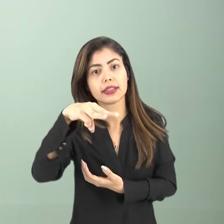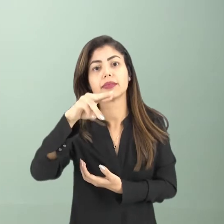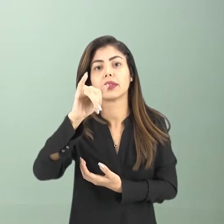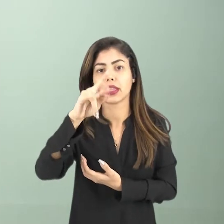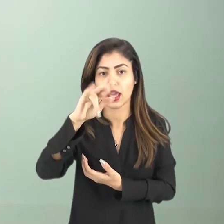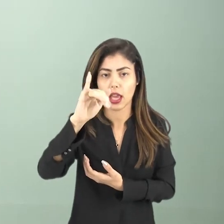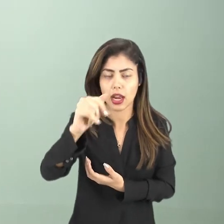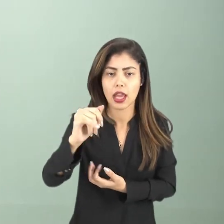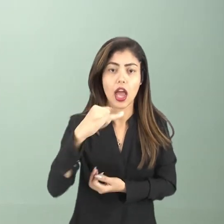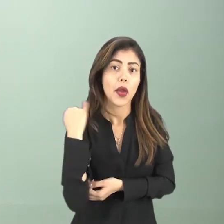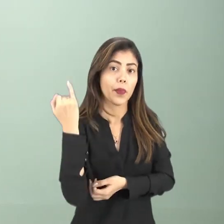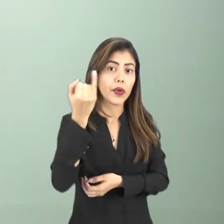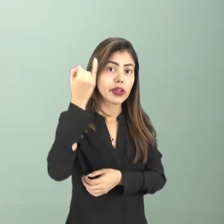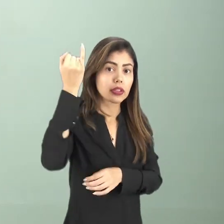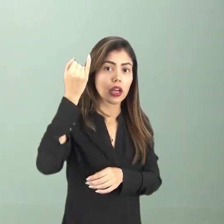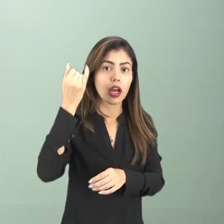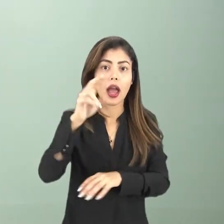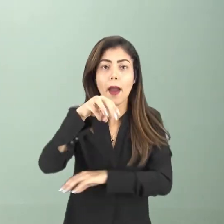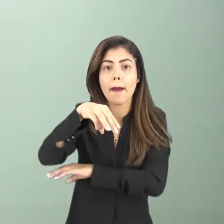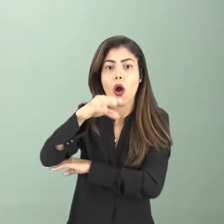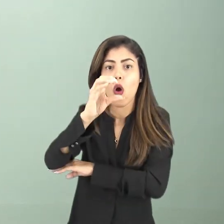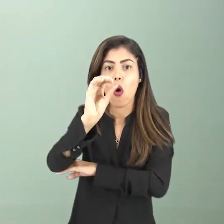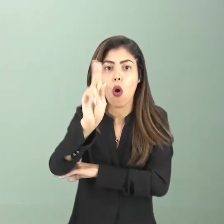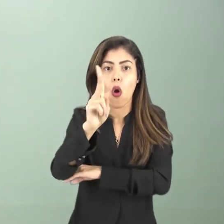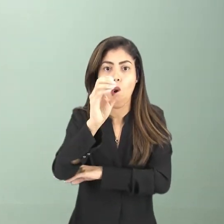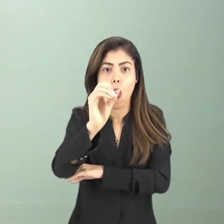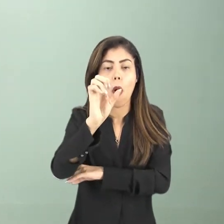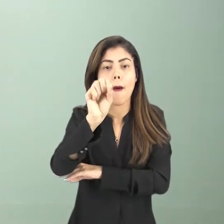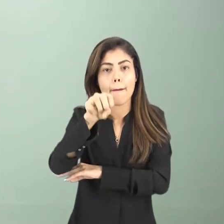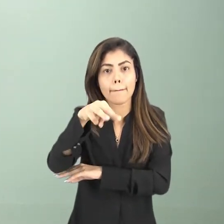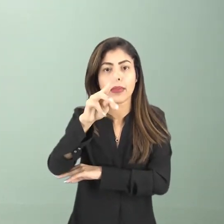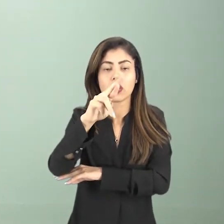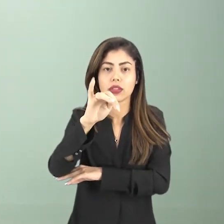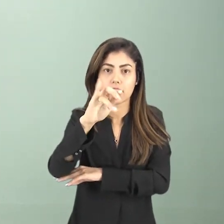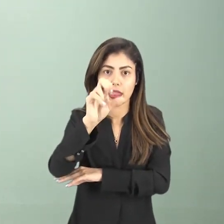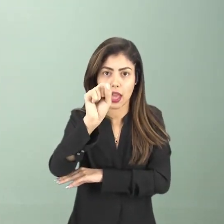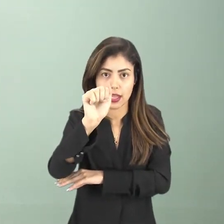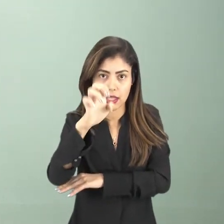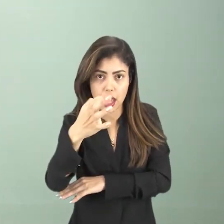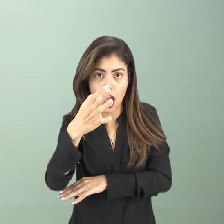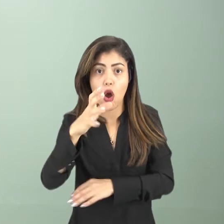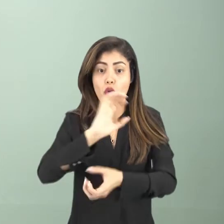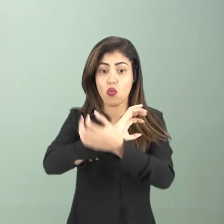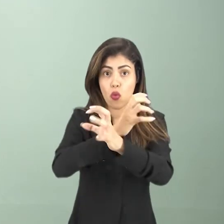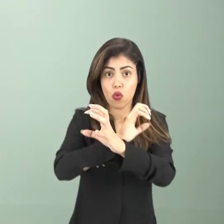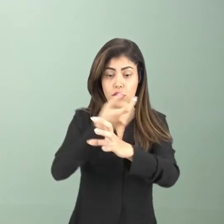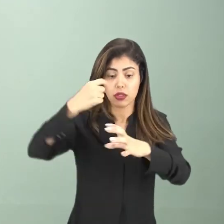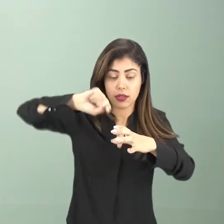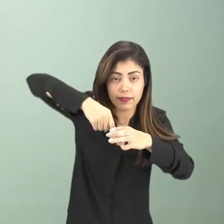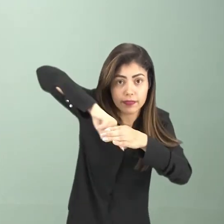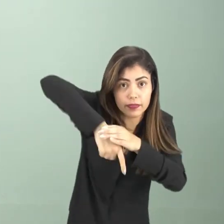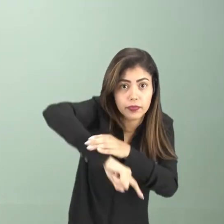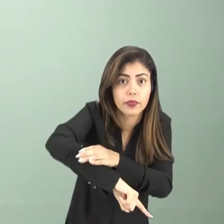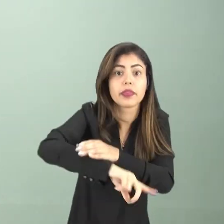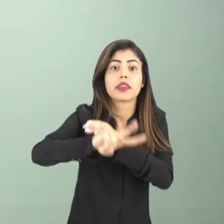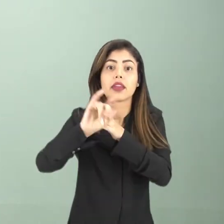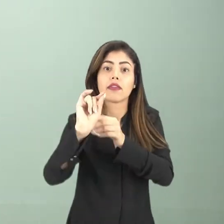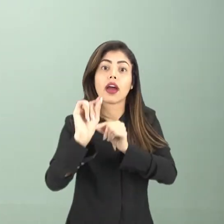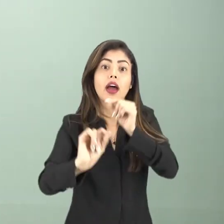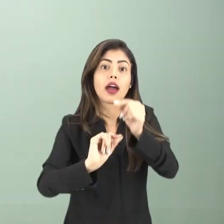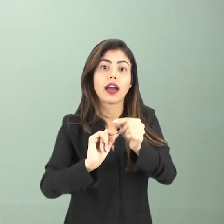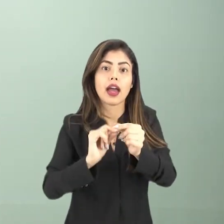ele tem função de homeostase. Os ossos vão abrigar a medula óssea, que é uma região que produz